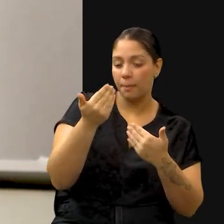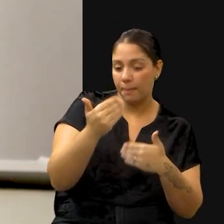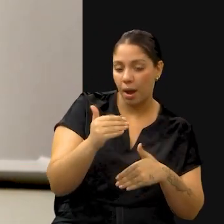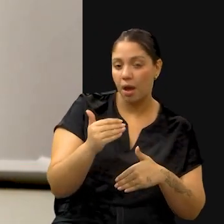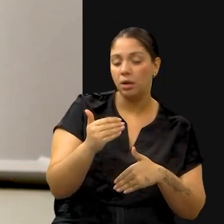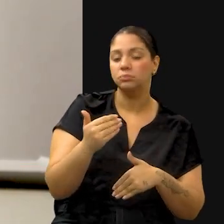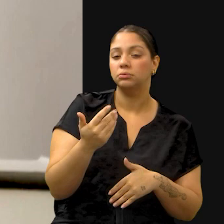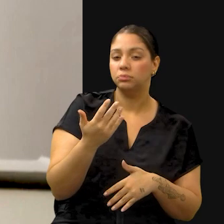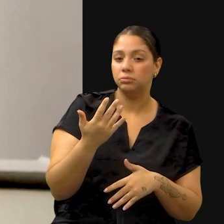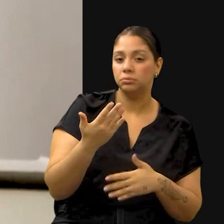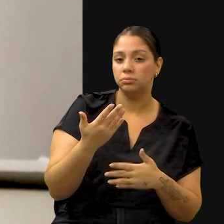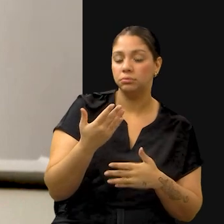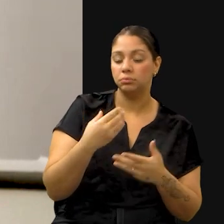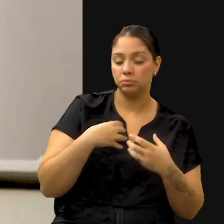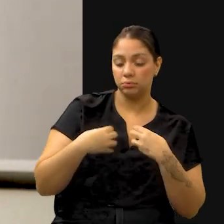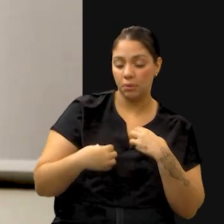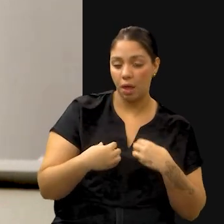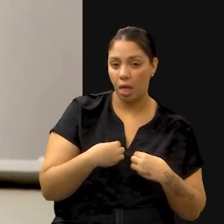50 anos.